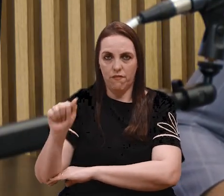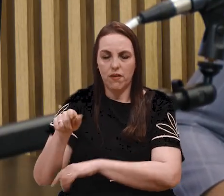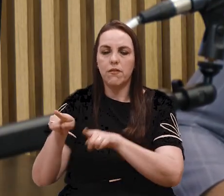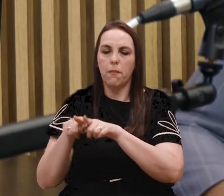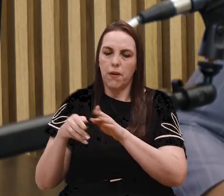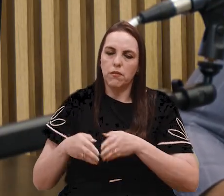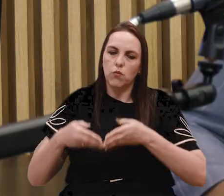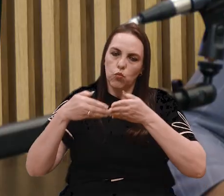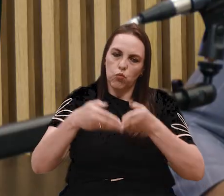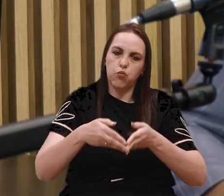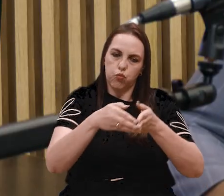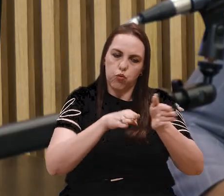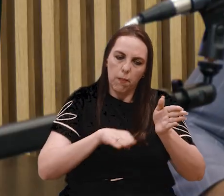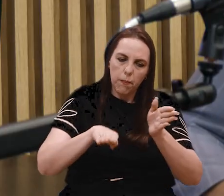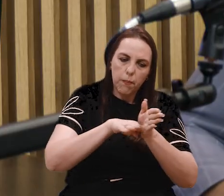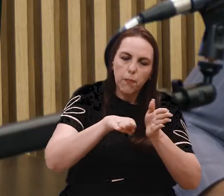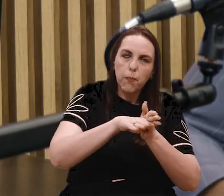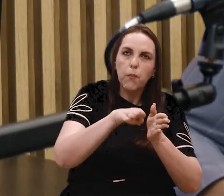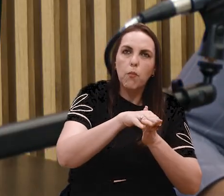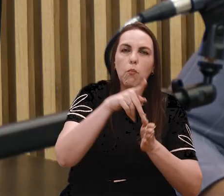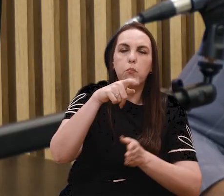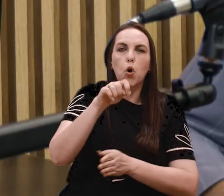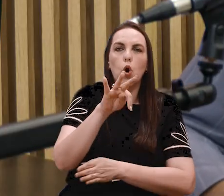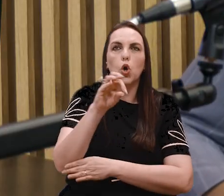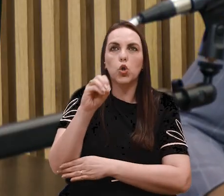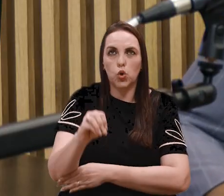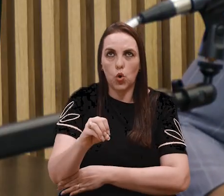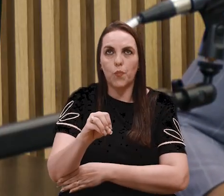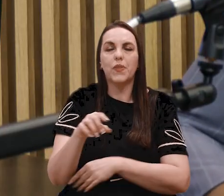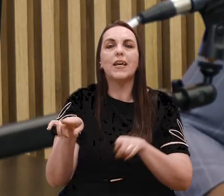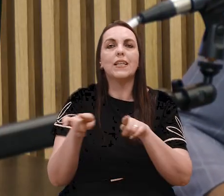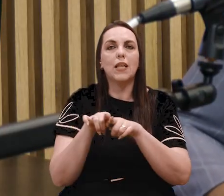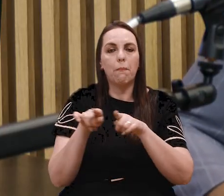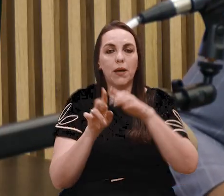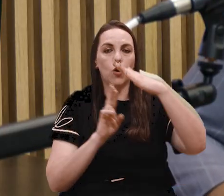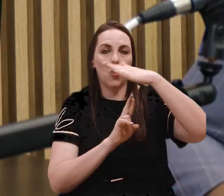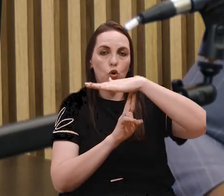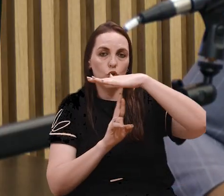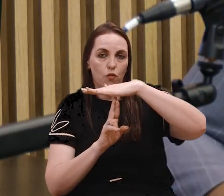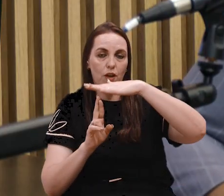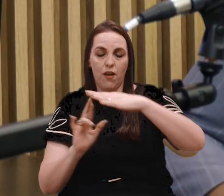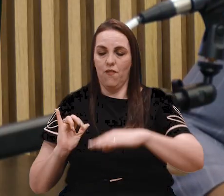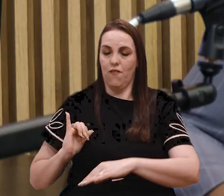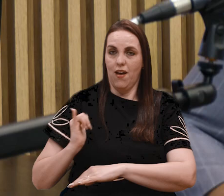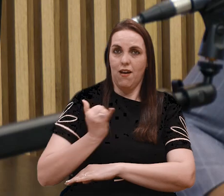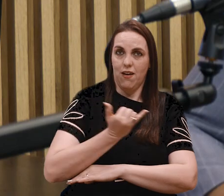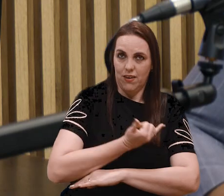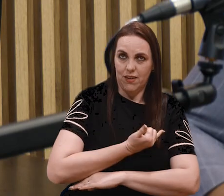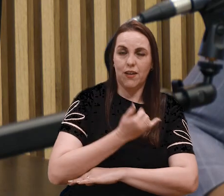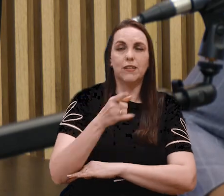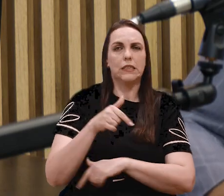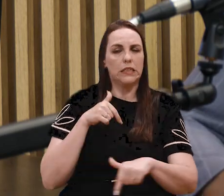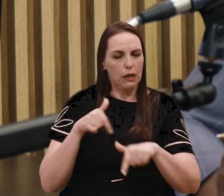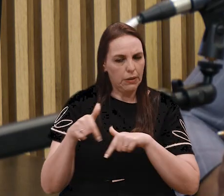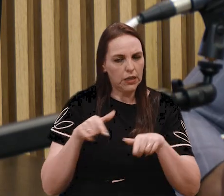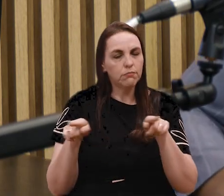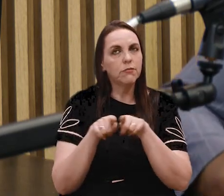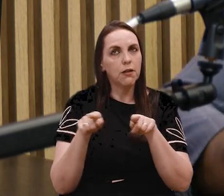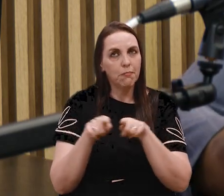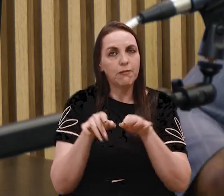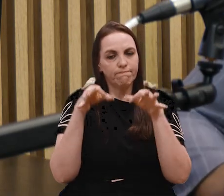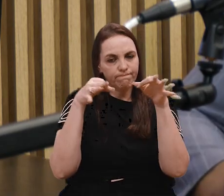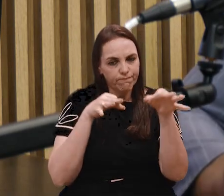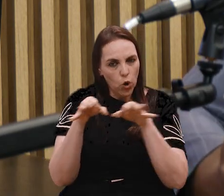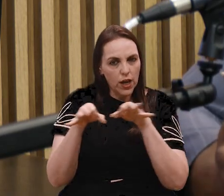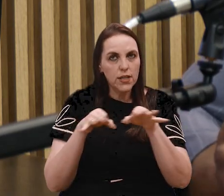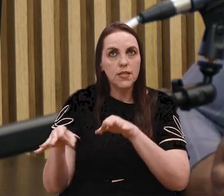Meridional, o Terminal Rodo Ferroviário de Vacaria, né, que a gente trabalha aí constantemente para que isso também saia de pé, porque tu não vai conseguir